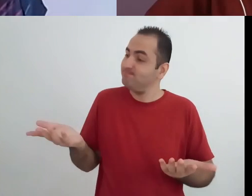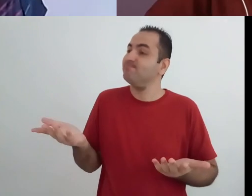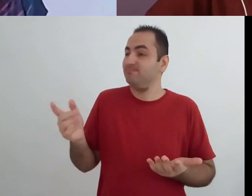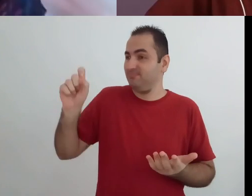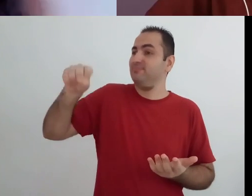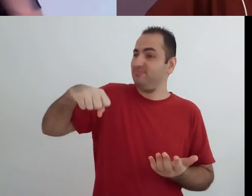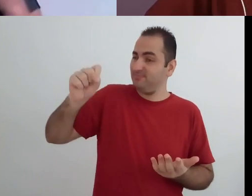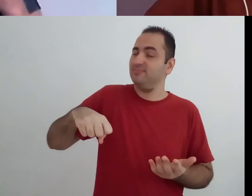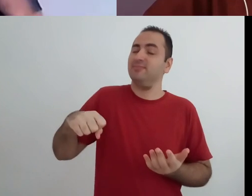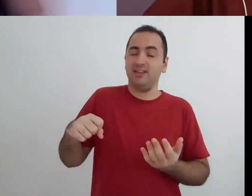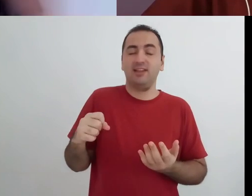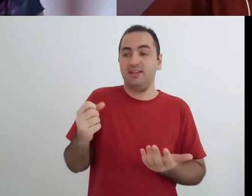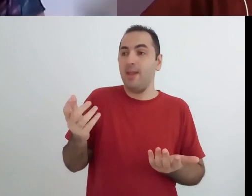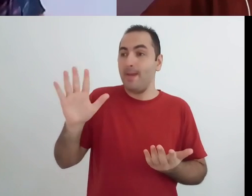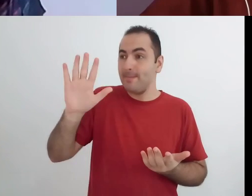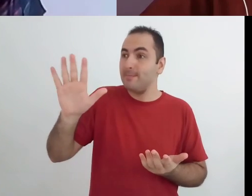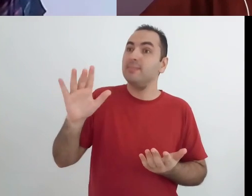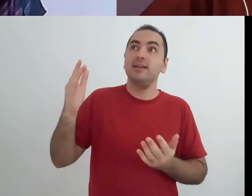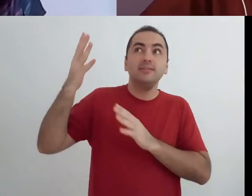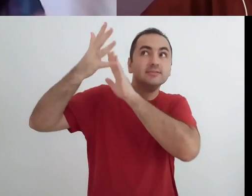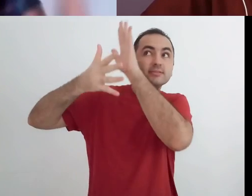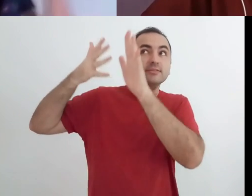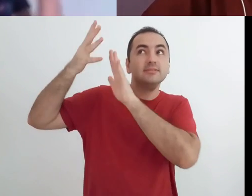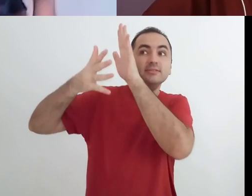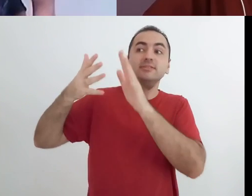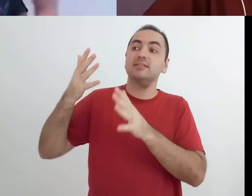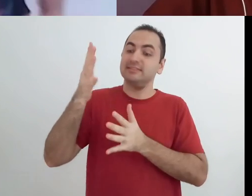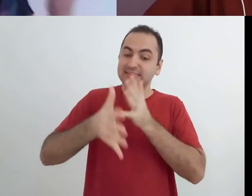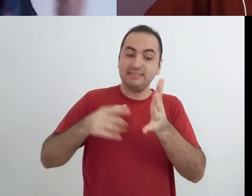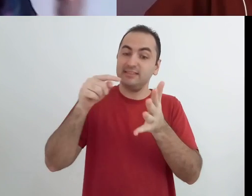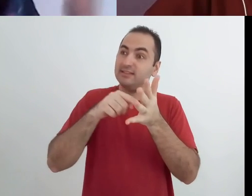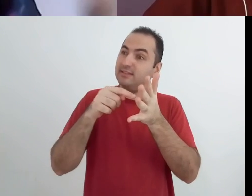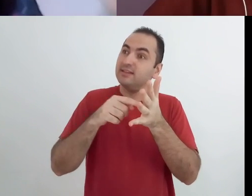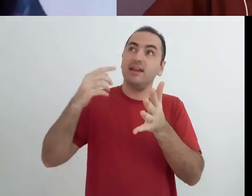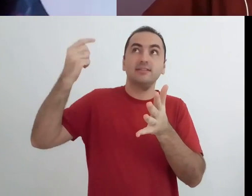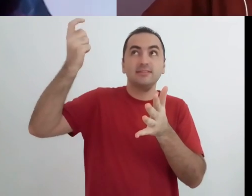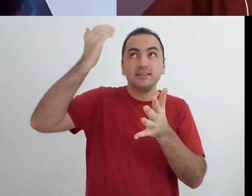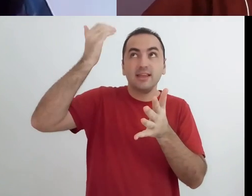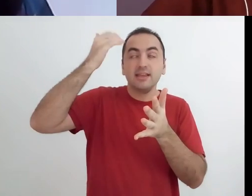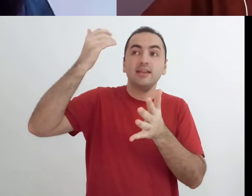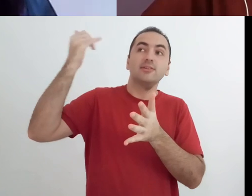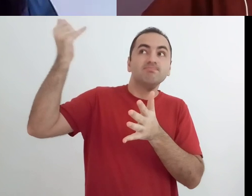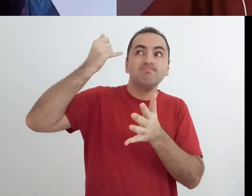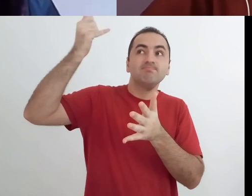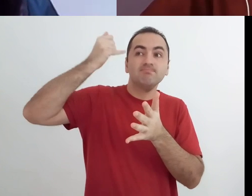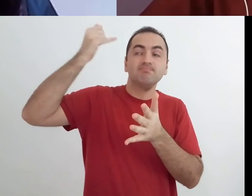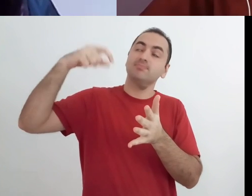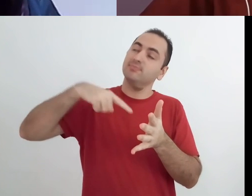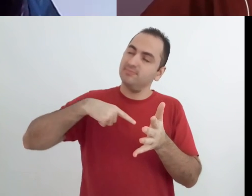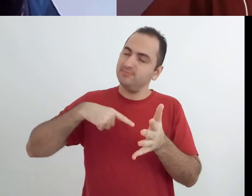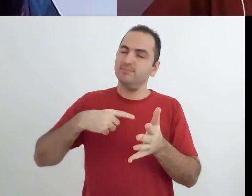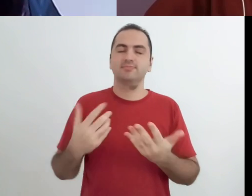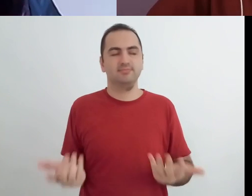sinais. Então, por isso que é importante ele também ter uma língua, que ele vai pensar também, né? Mas em língua de sinais. Muito